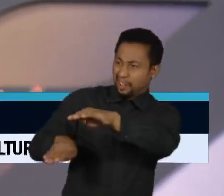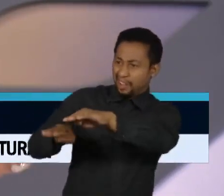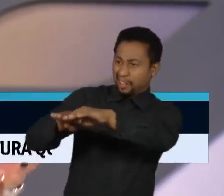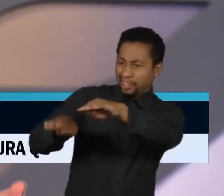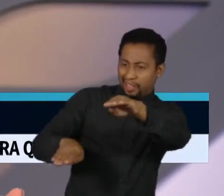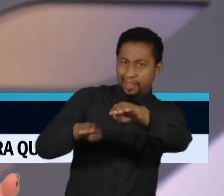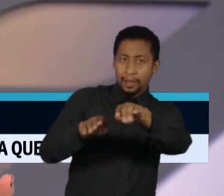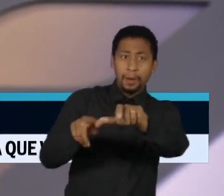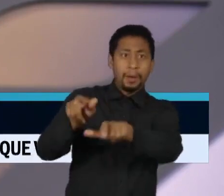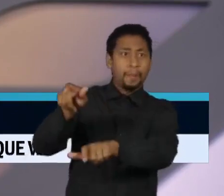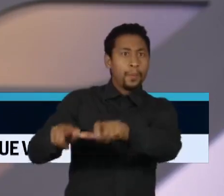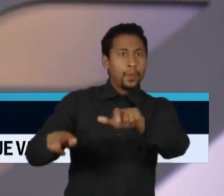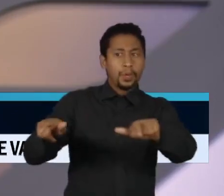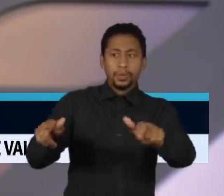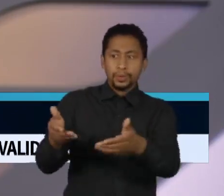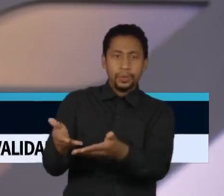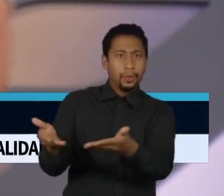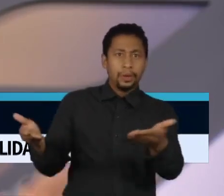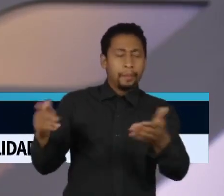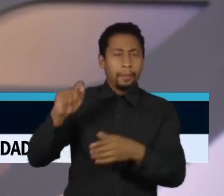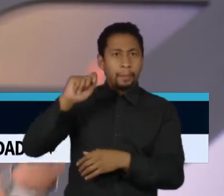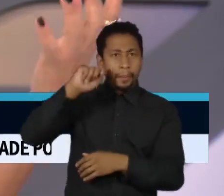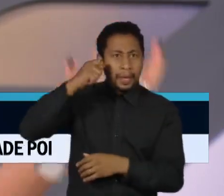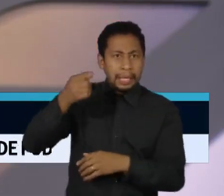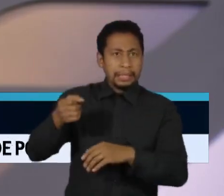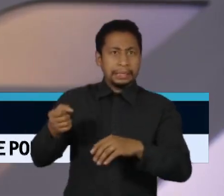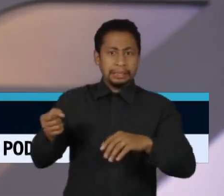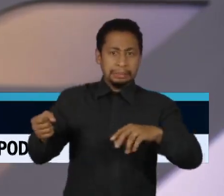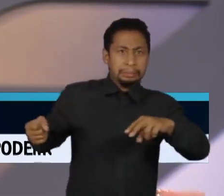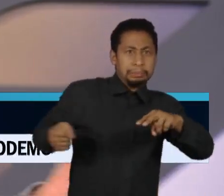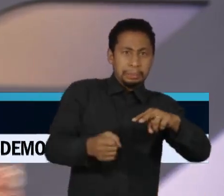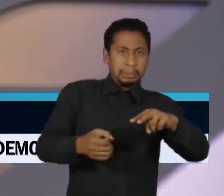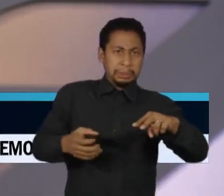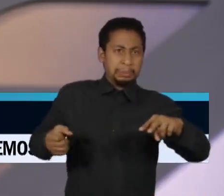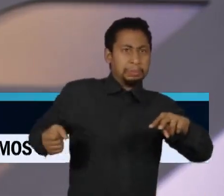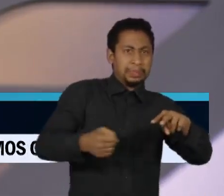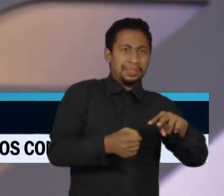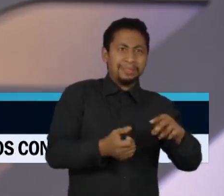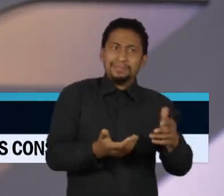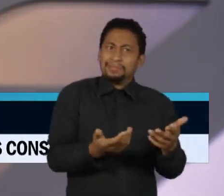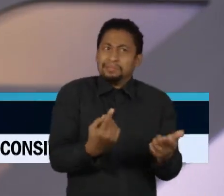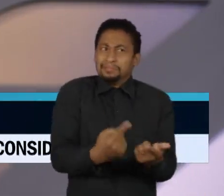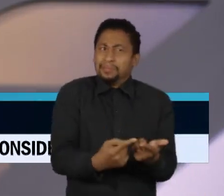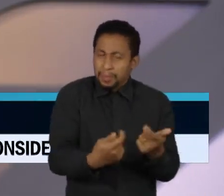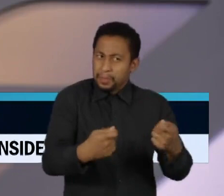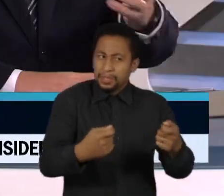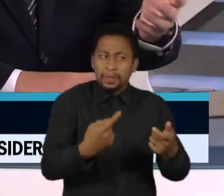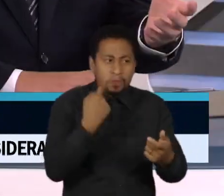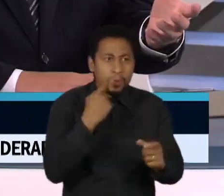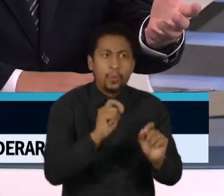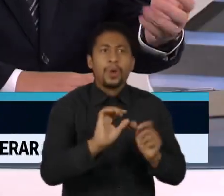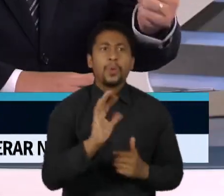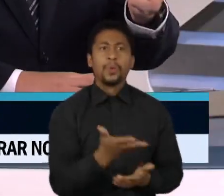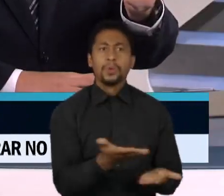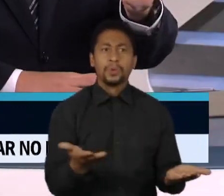pessoas racializadas ocupando essencialmente o lugar das prisões. E